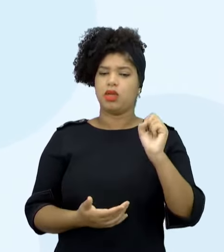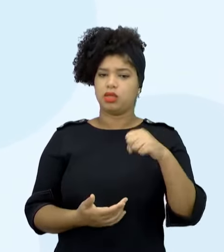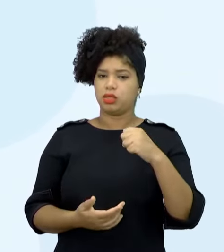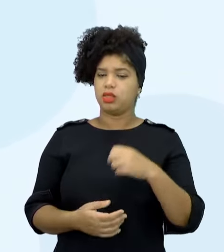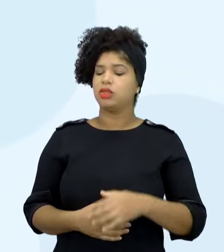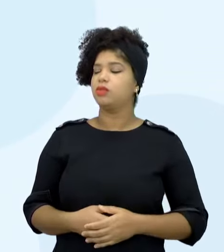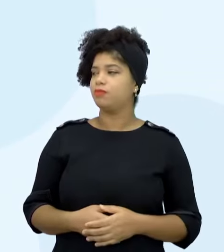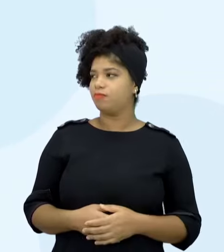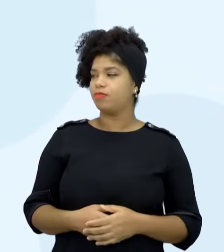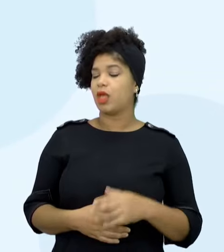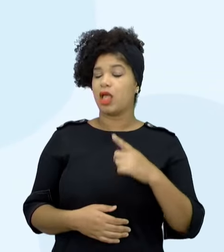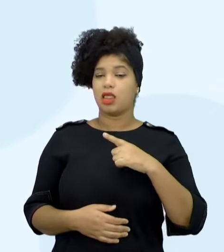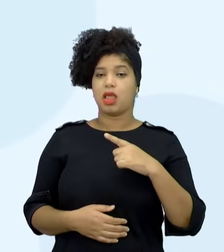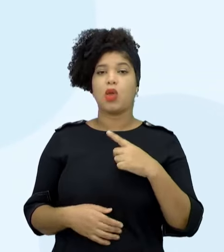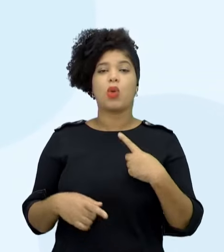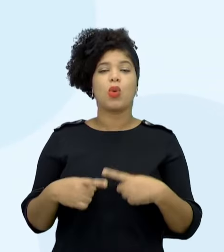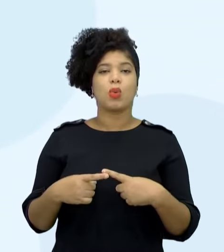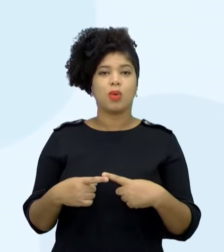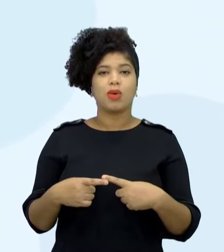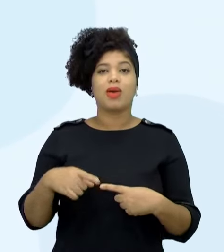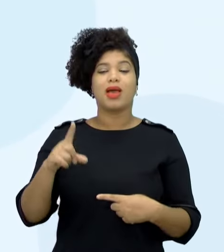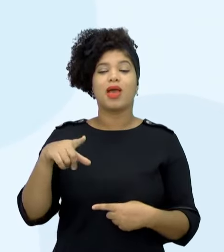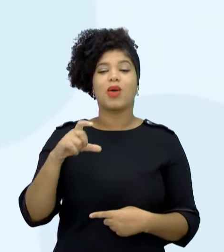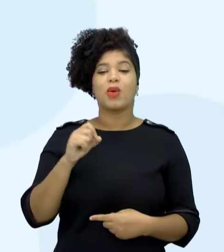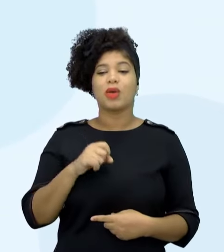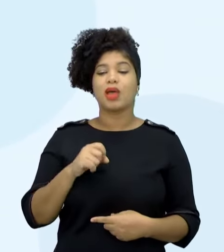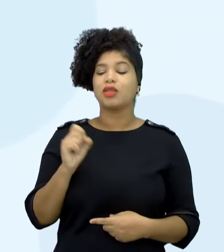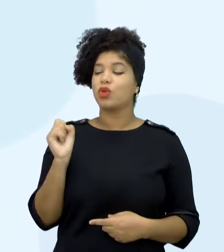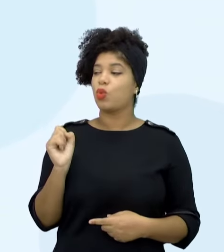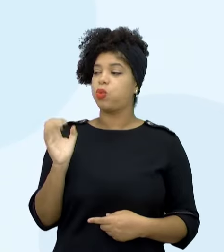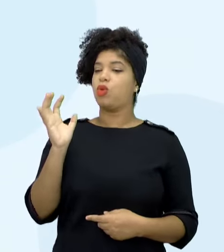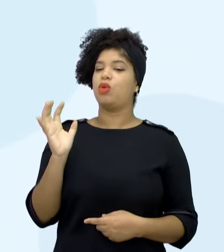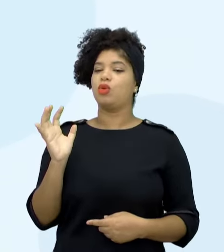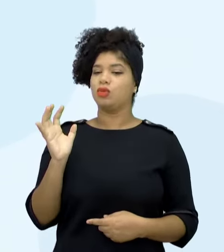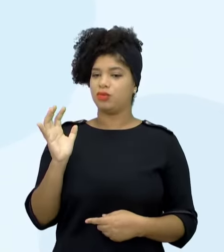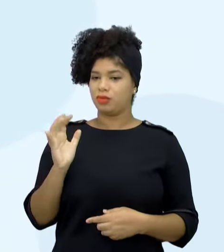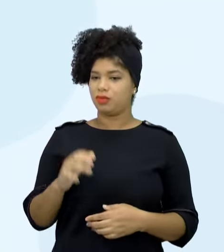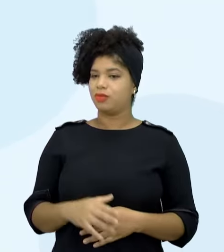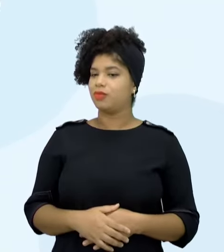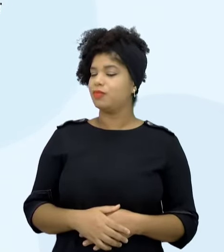tem perda, porque ela é uma lâmpada